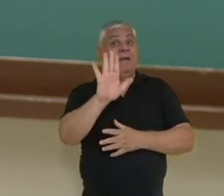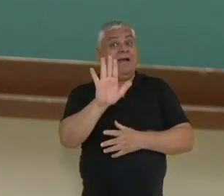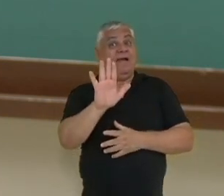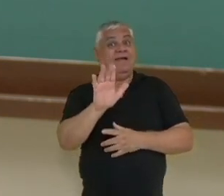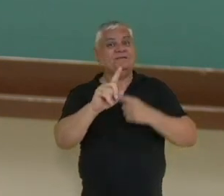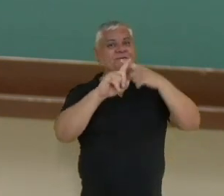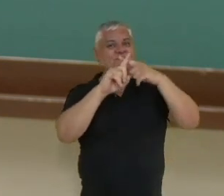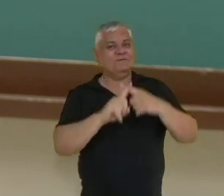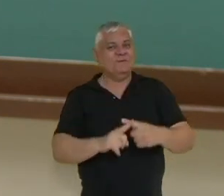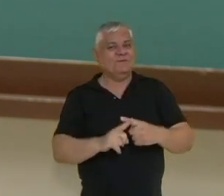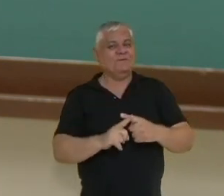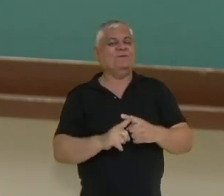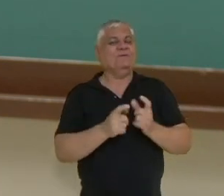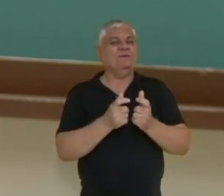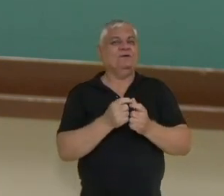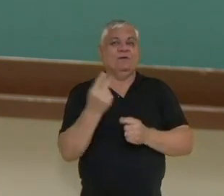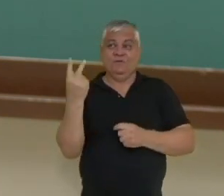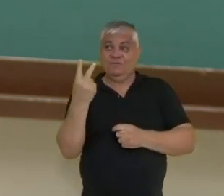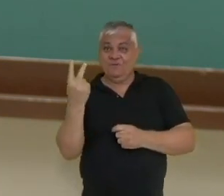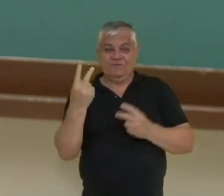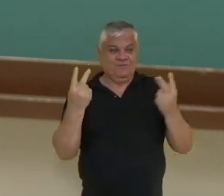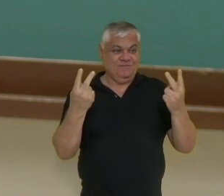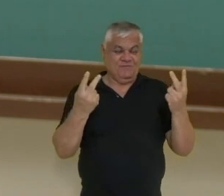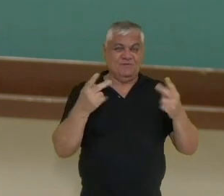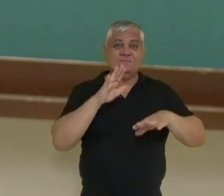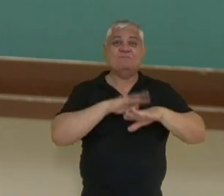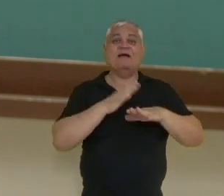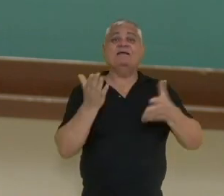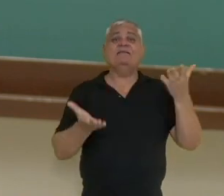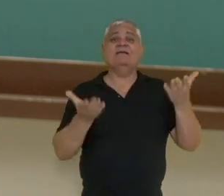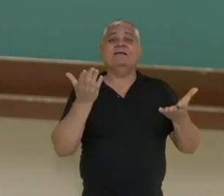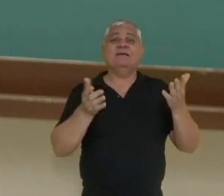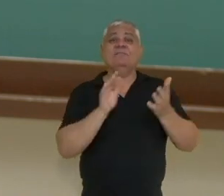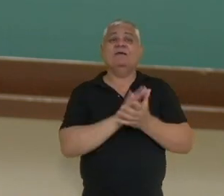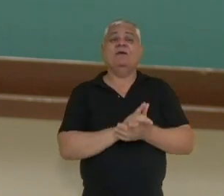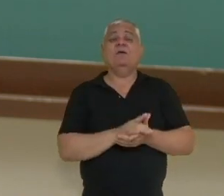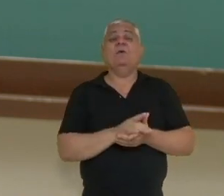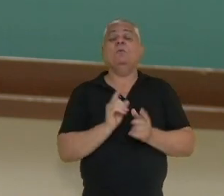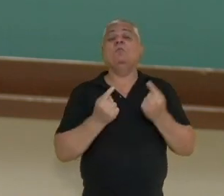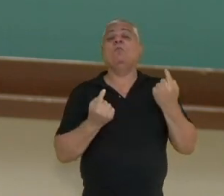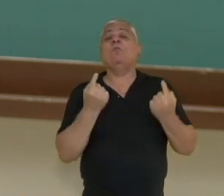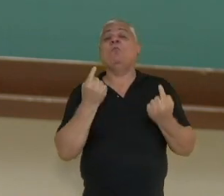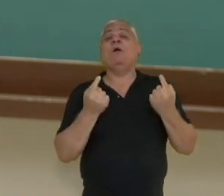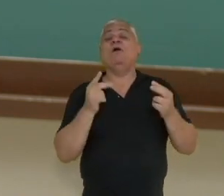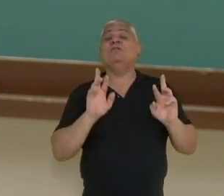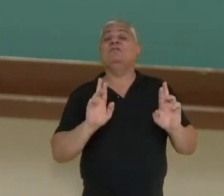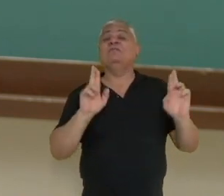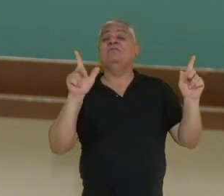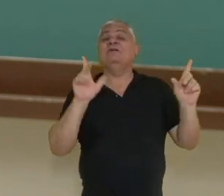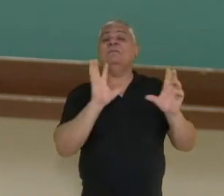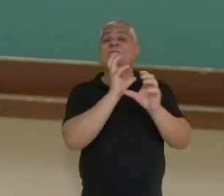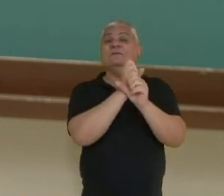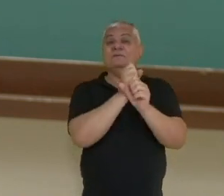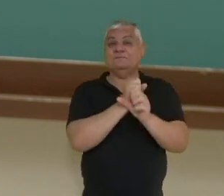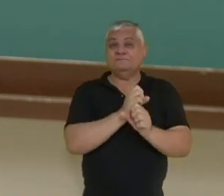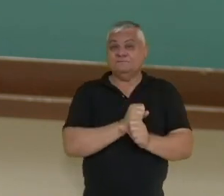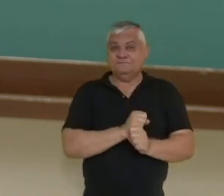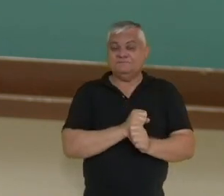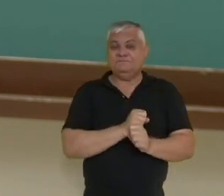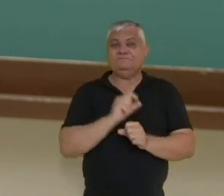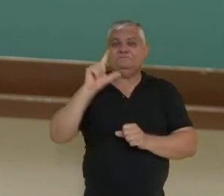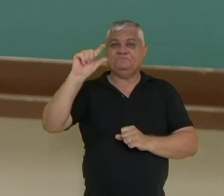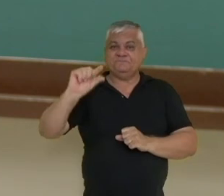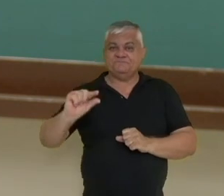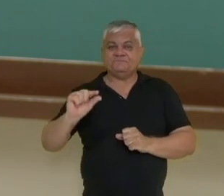nós dizemos que a dupla com desempenho mais equilibrado é aquela que a diferença de pontos entre os integrantes é a